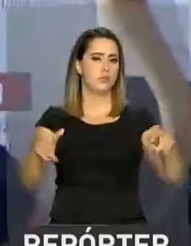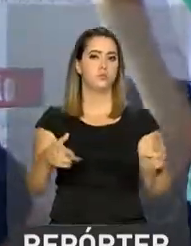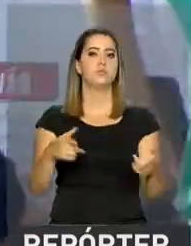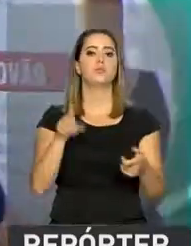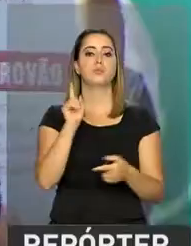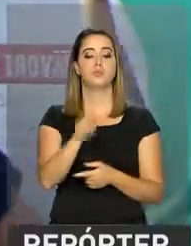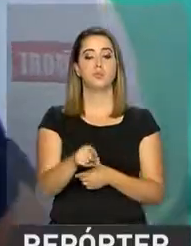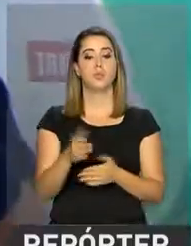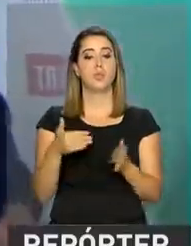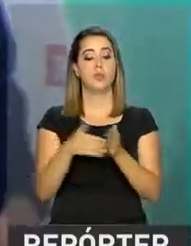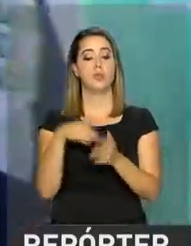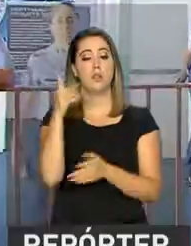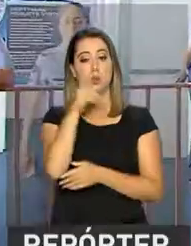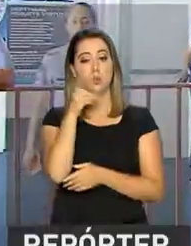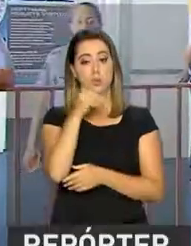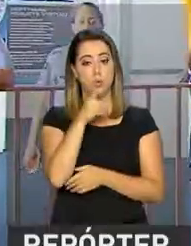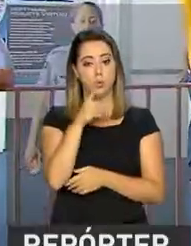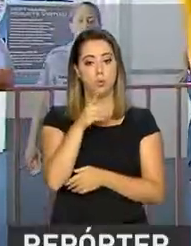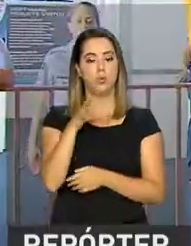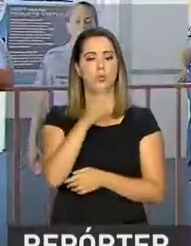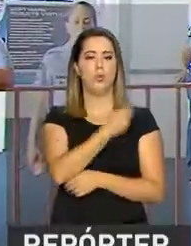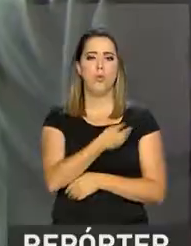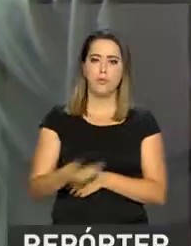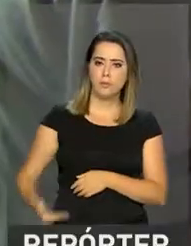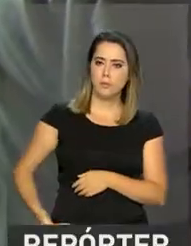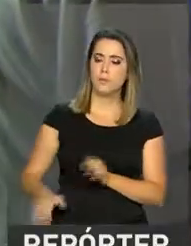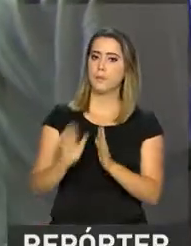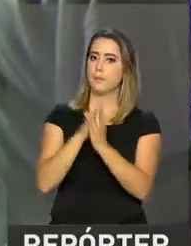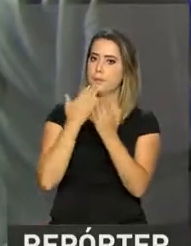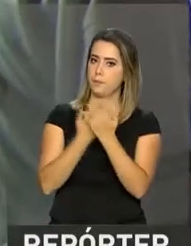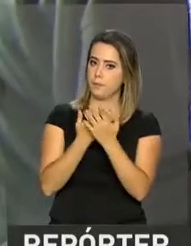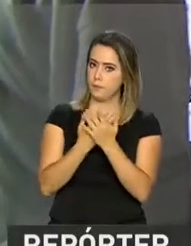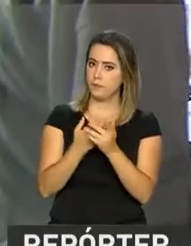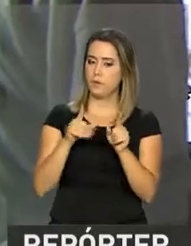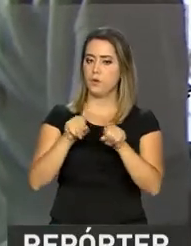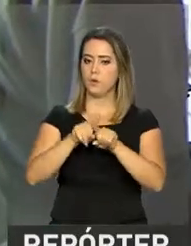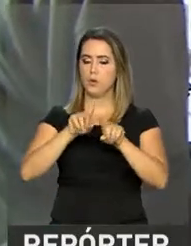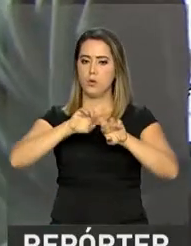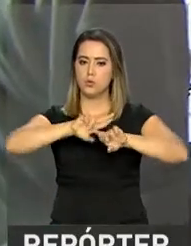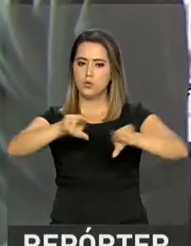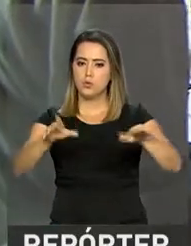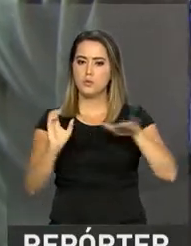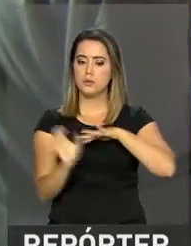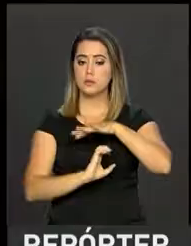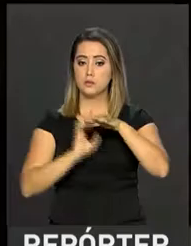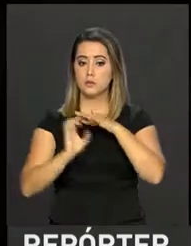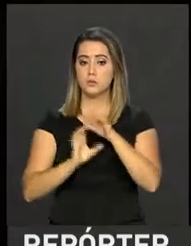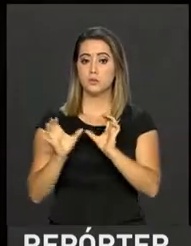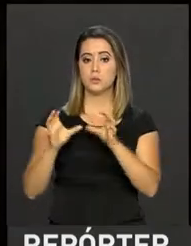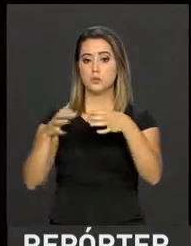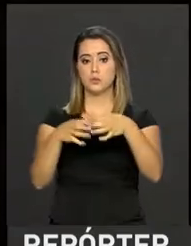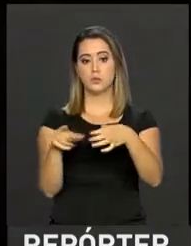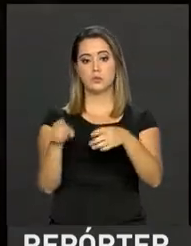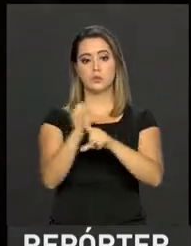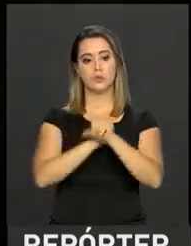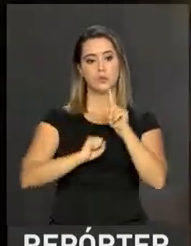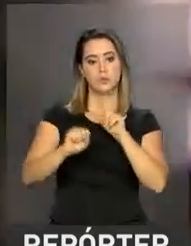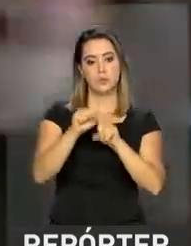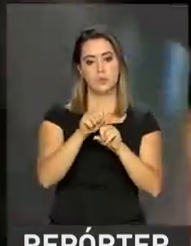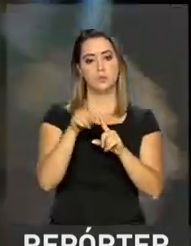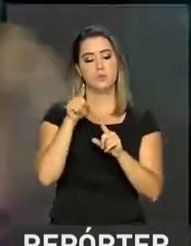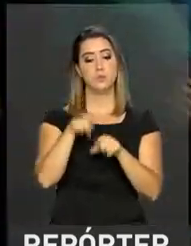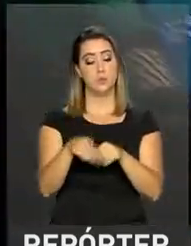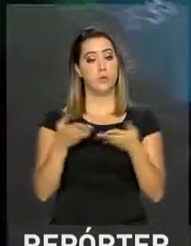domingo, governos, escolas, universidades, centros de pesquisa, empresas e organizações da sociedade